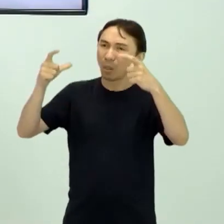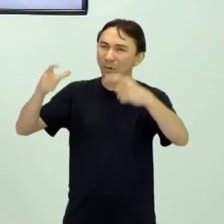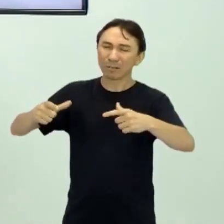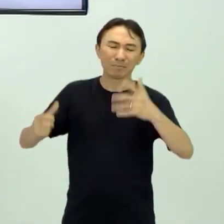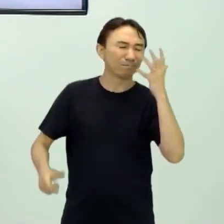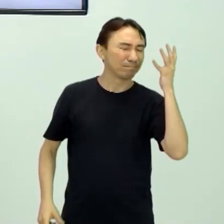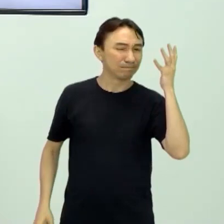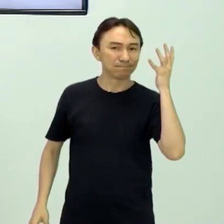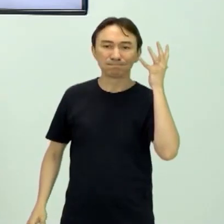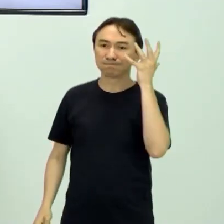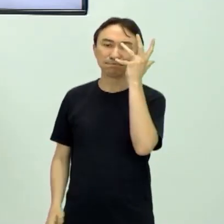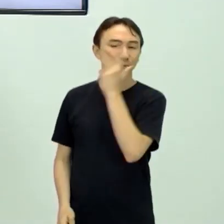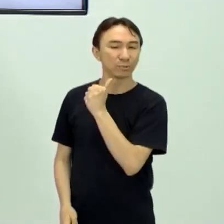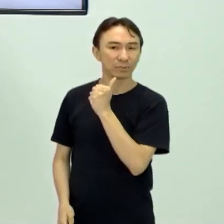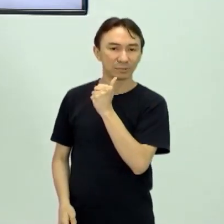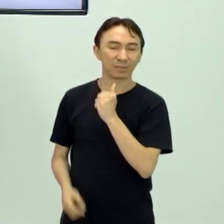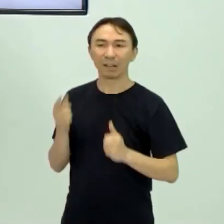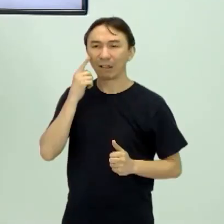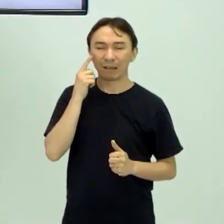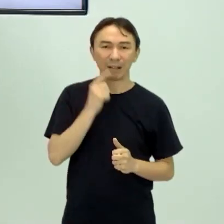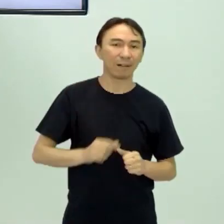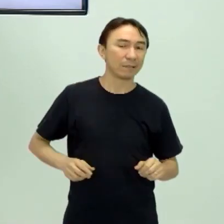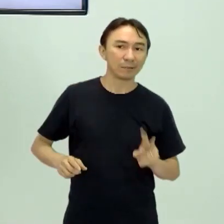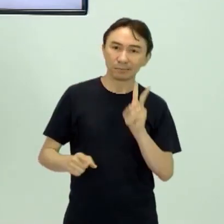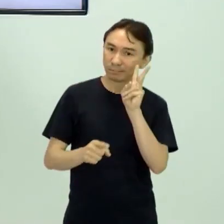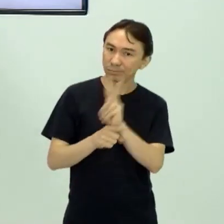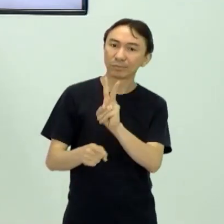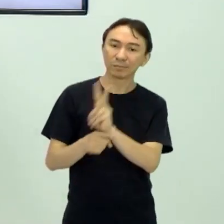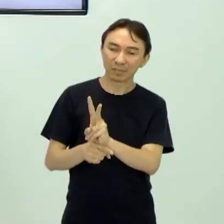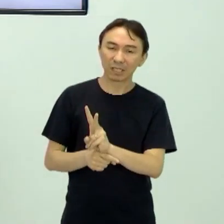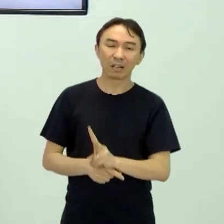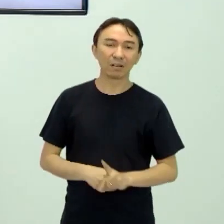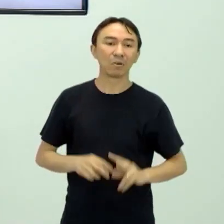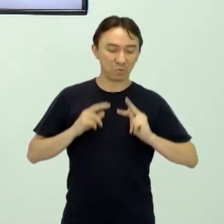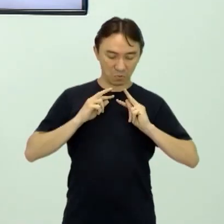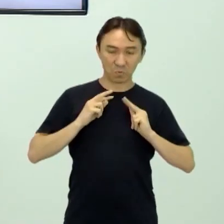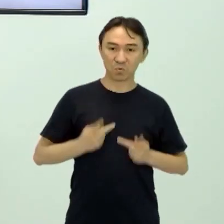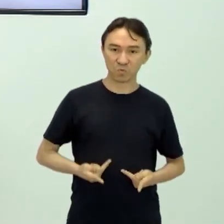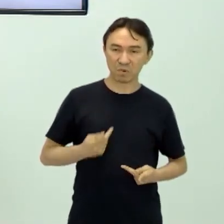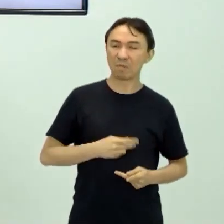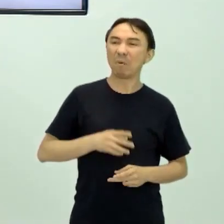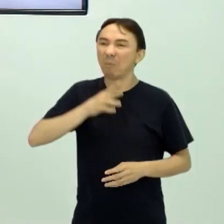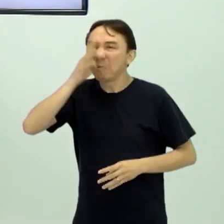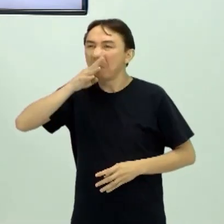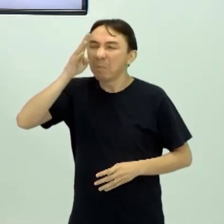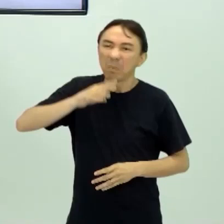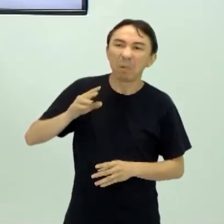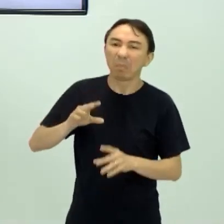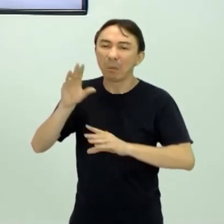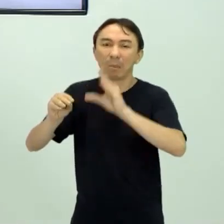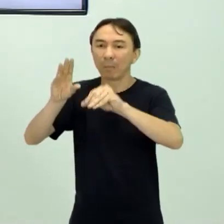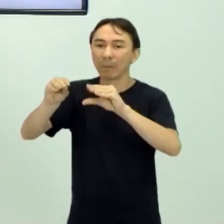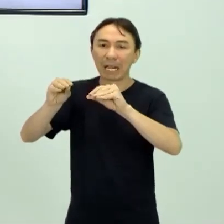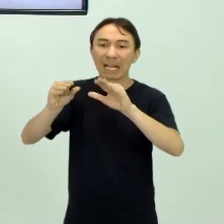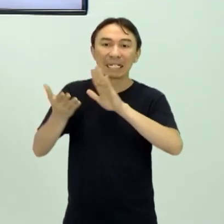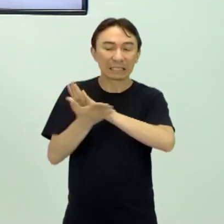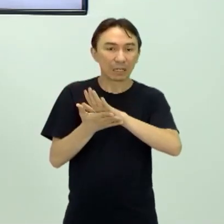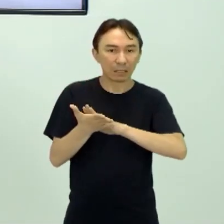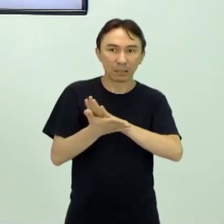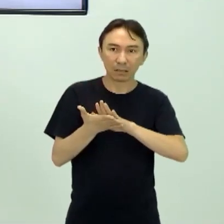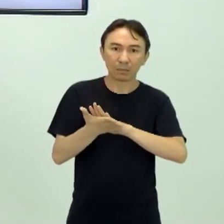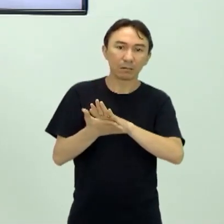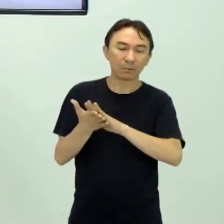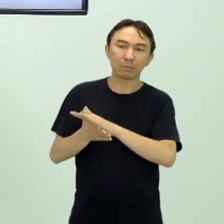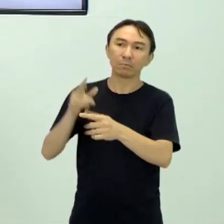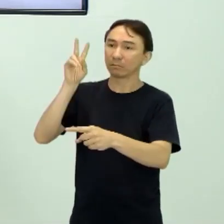né? Aquela paisagem natural aí que não sofreu nenhuma alteração dos seres humanos. Então, já que não sofreu nenhuma alteração,